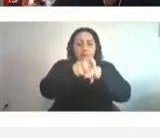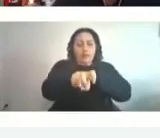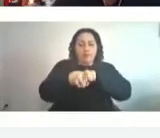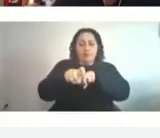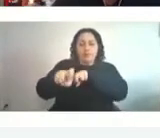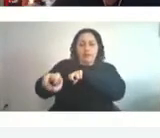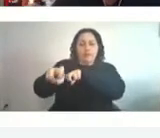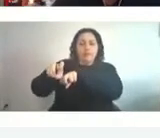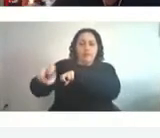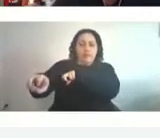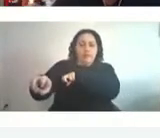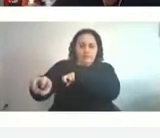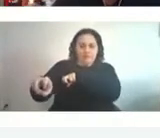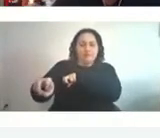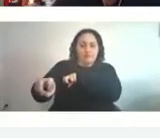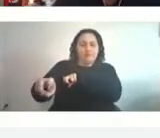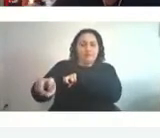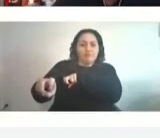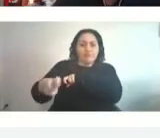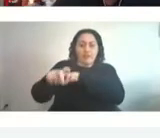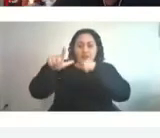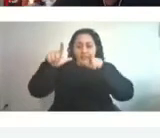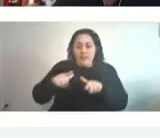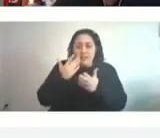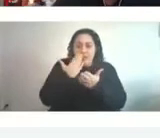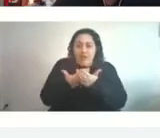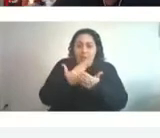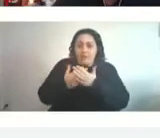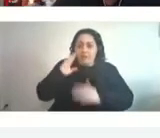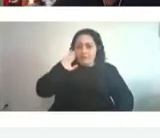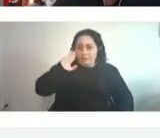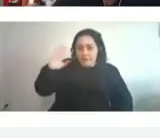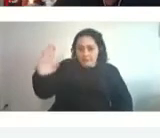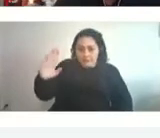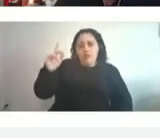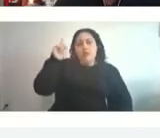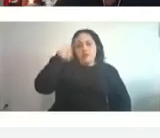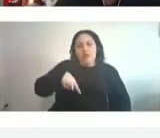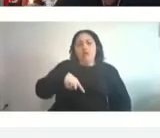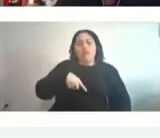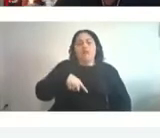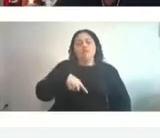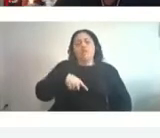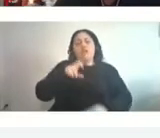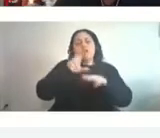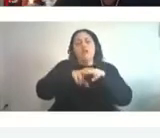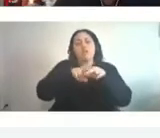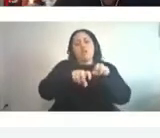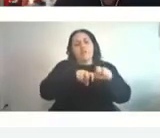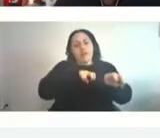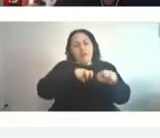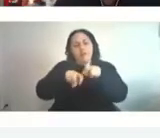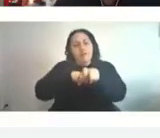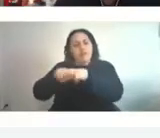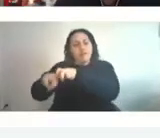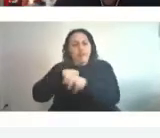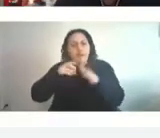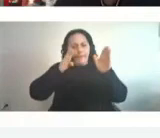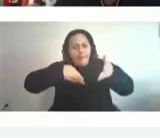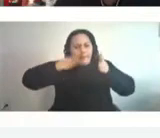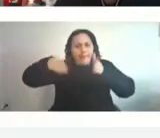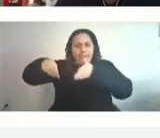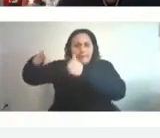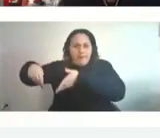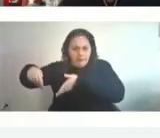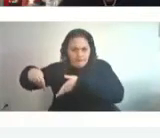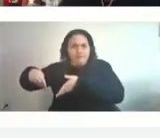Quer dizer, as nossas salas de aula ainda predominantemente têm as cadeiras umas atrás das outras, as classes